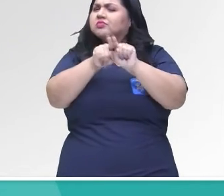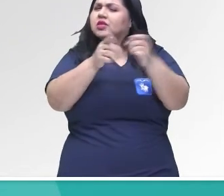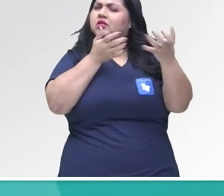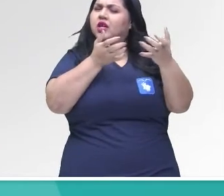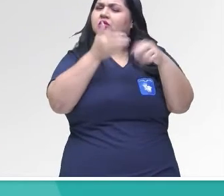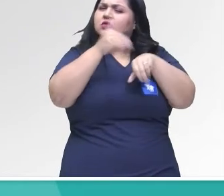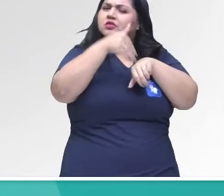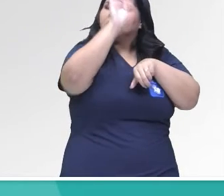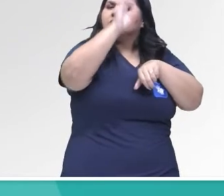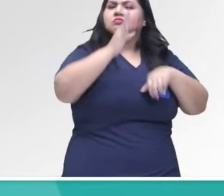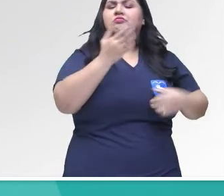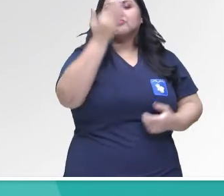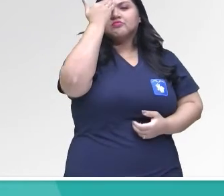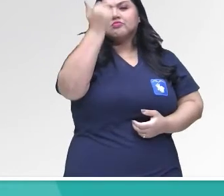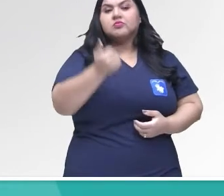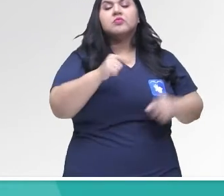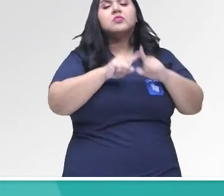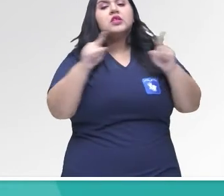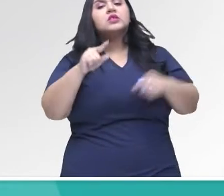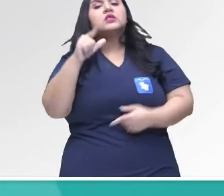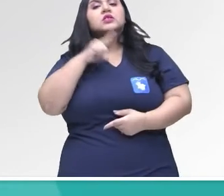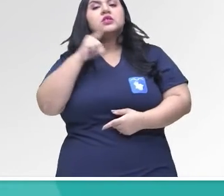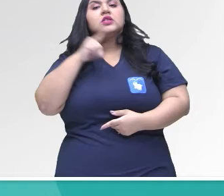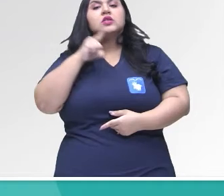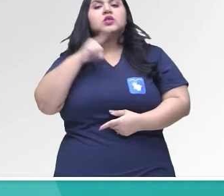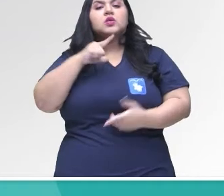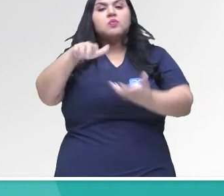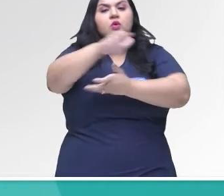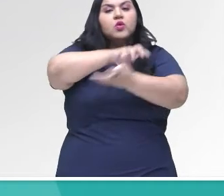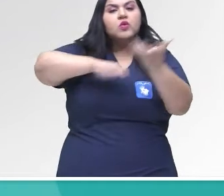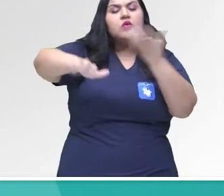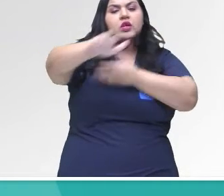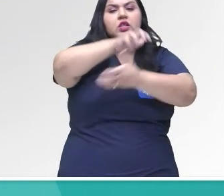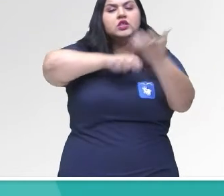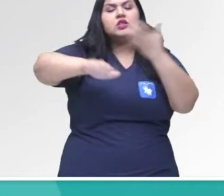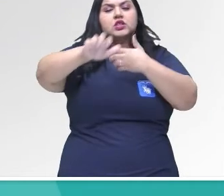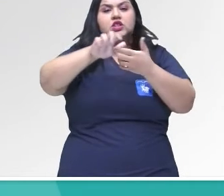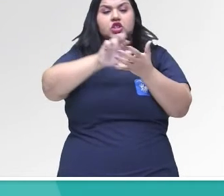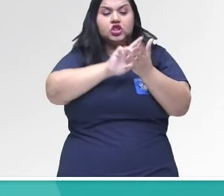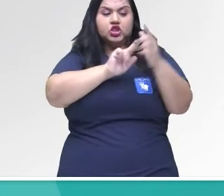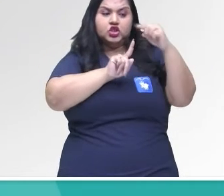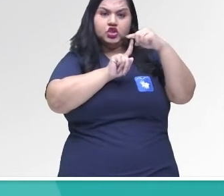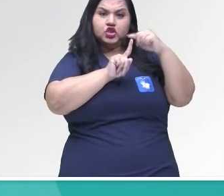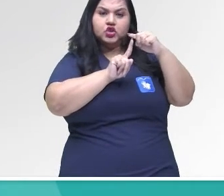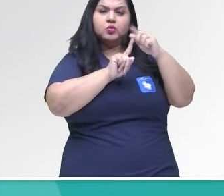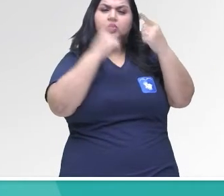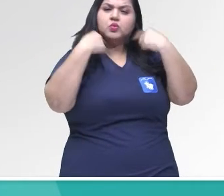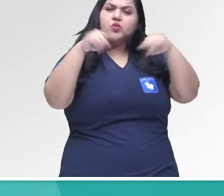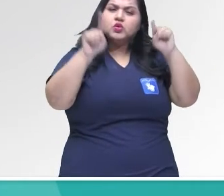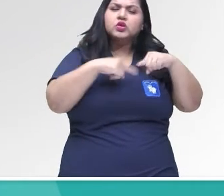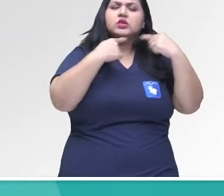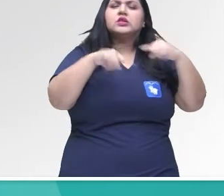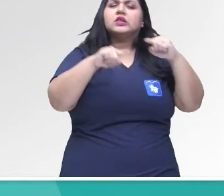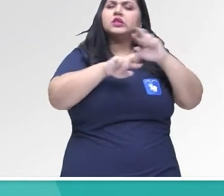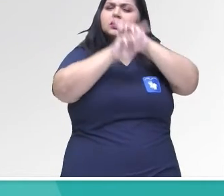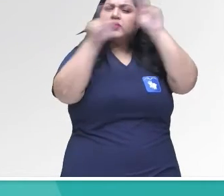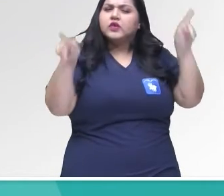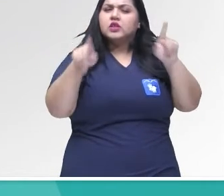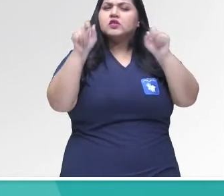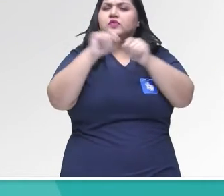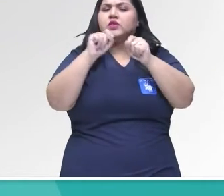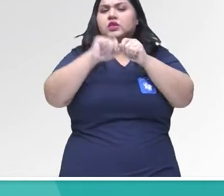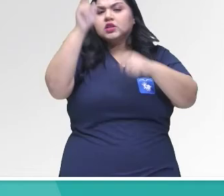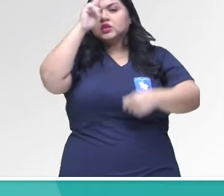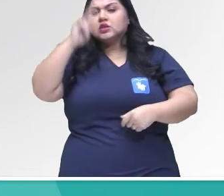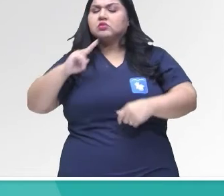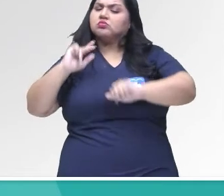mais. Mas existem movimentos, gêneros musicais que fizeram a história e que vão dar,